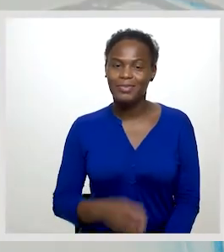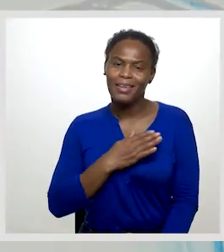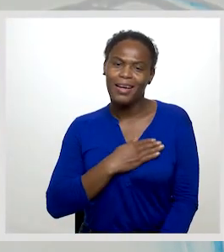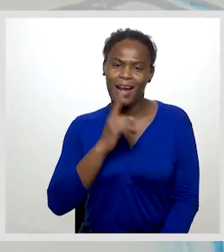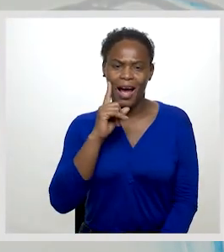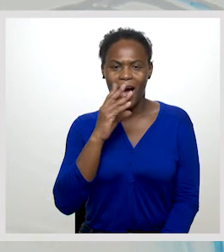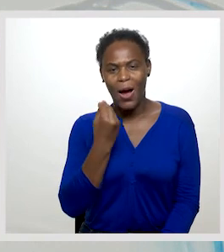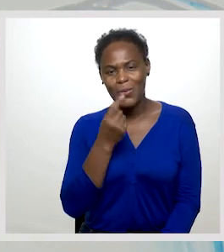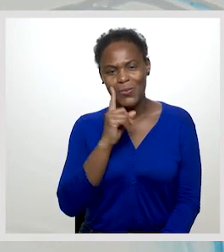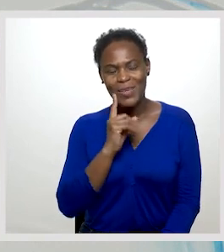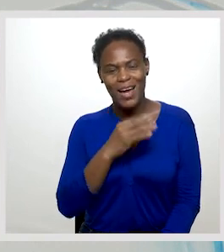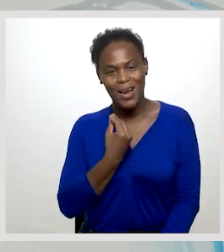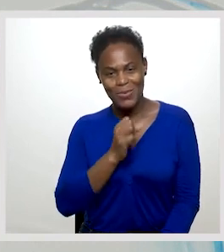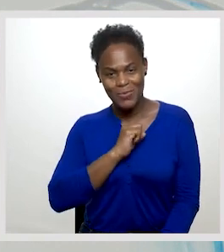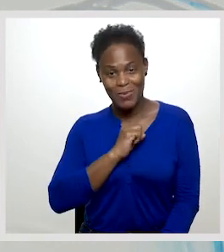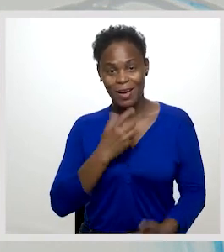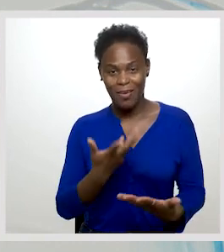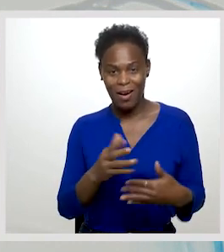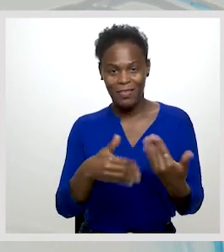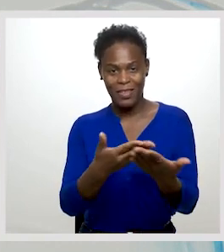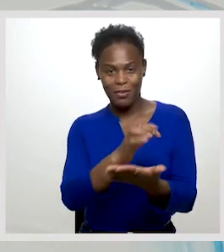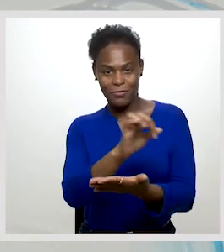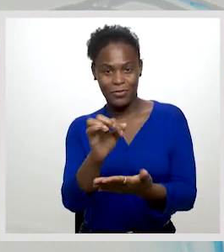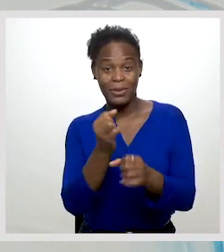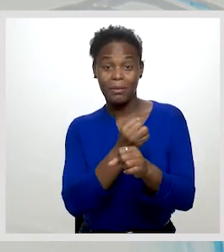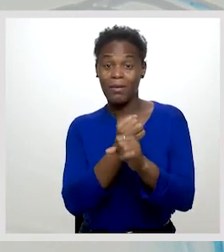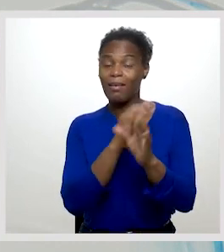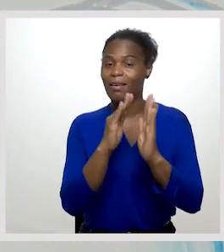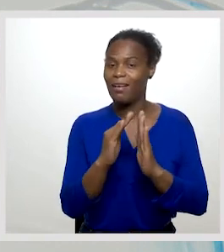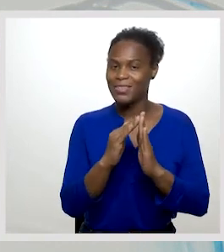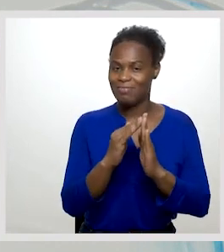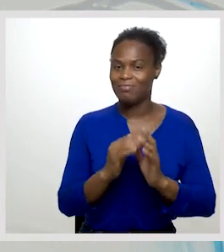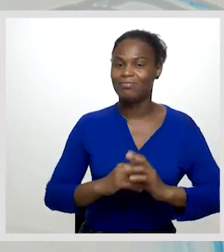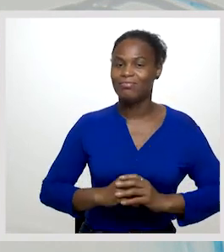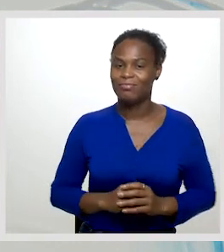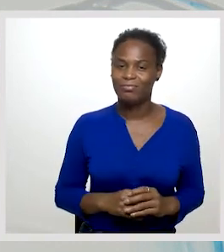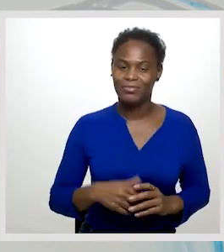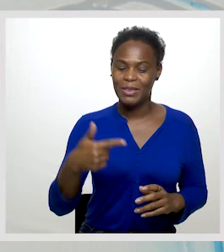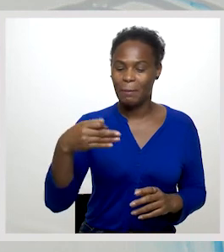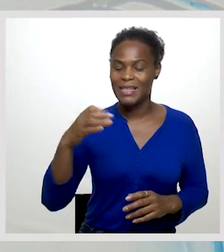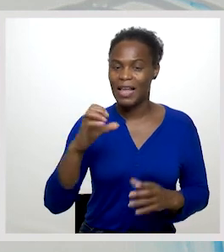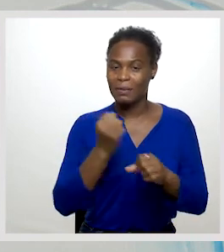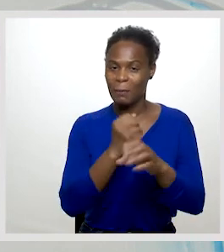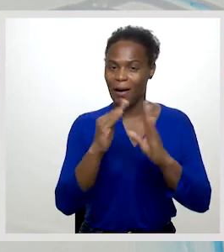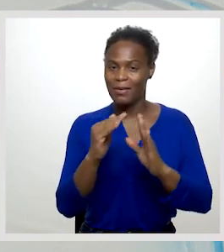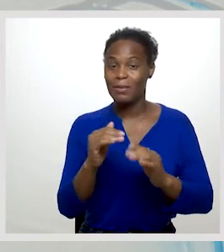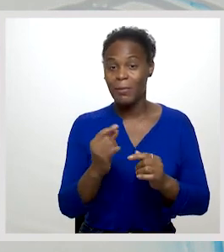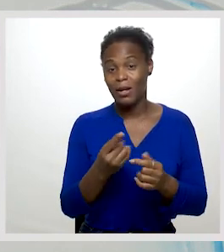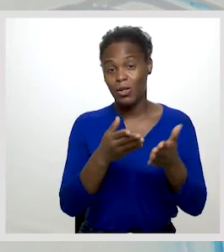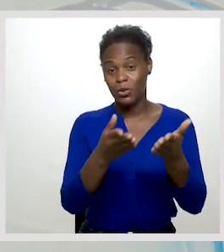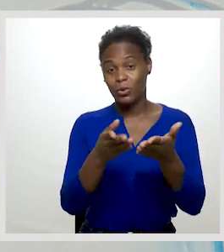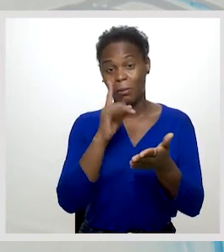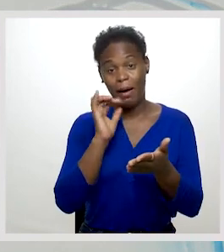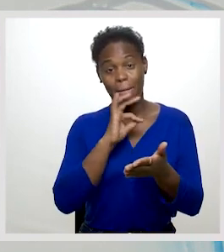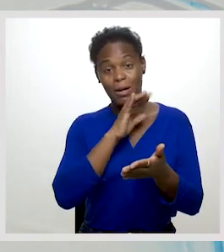Caros alunas e alunos, agora vou-vos deixar um trabalho de casa, TPC, para, com a